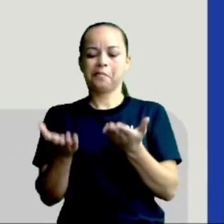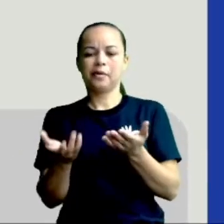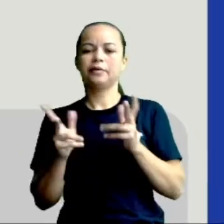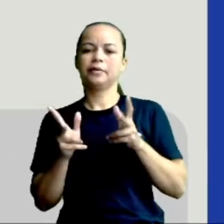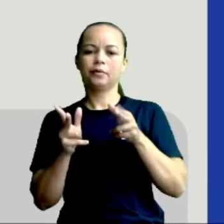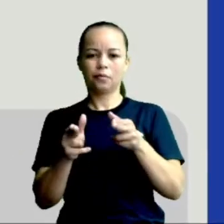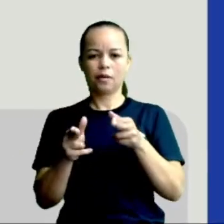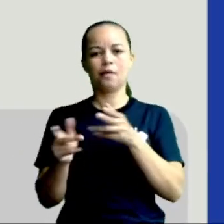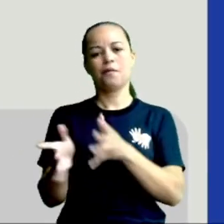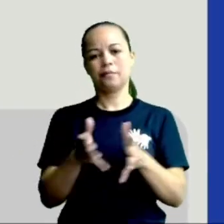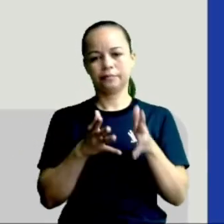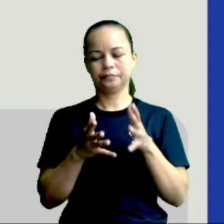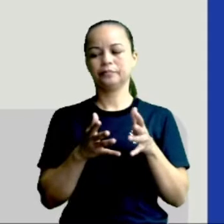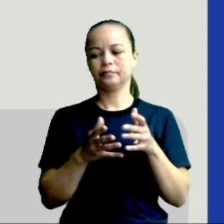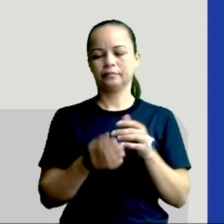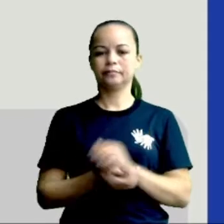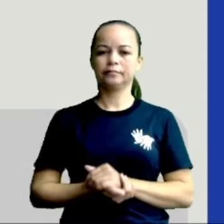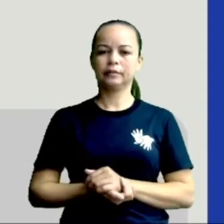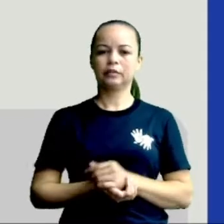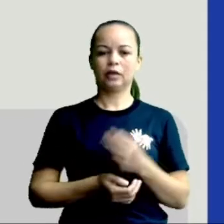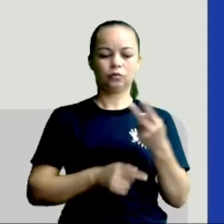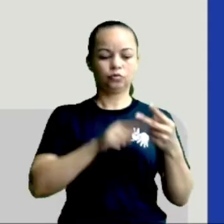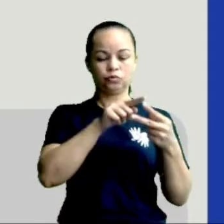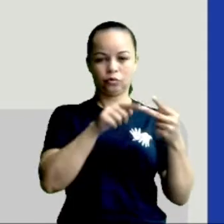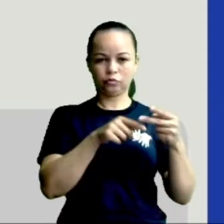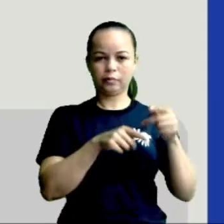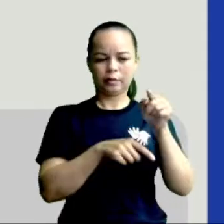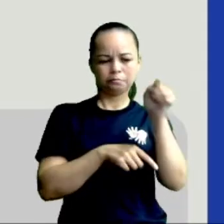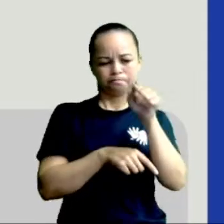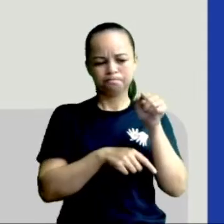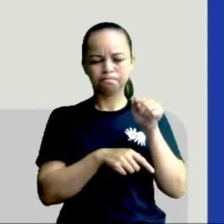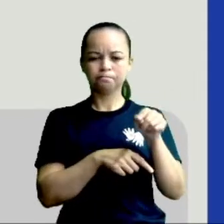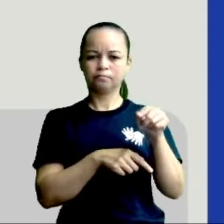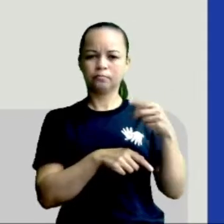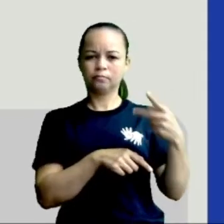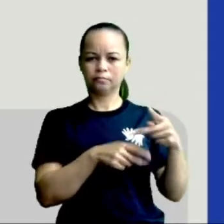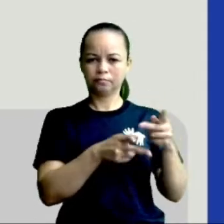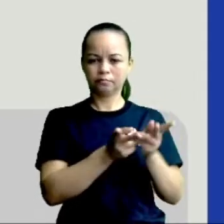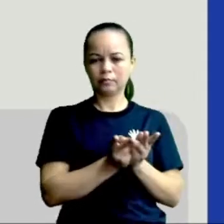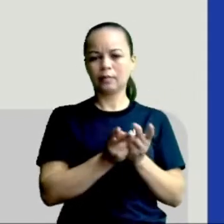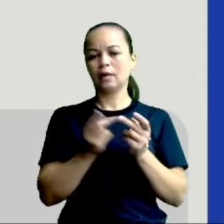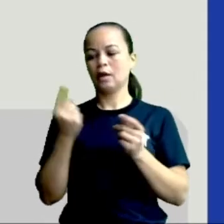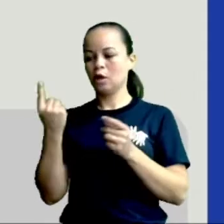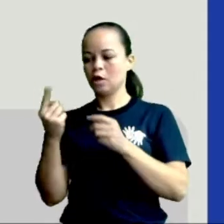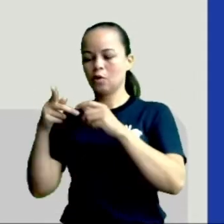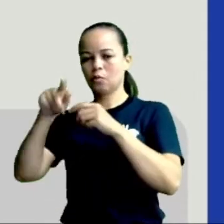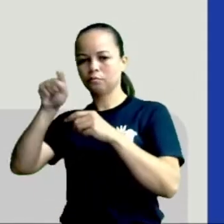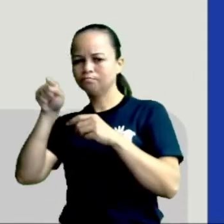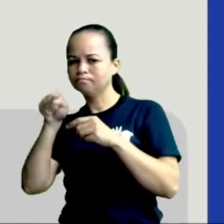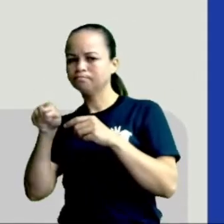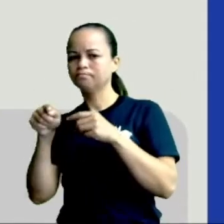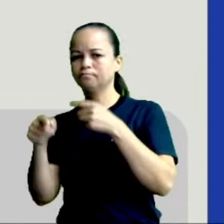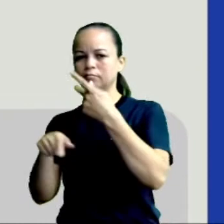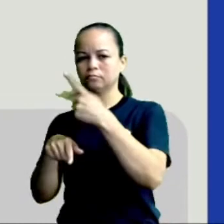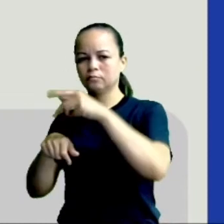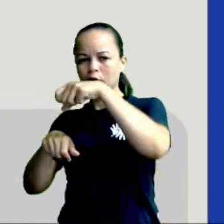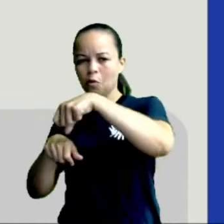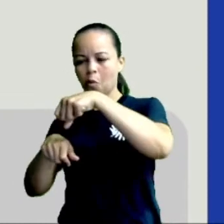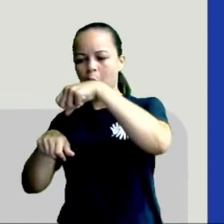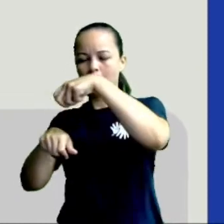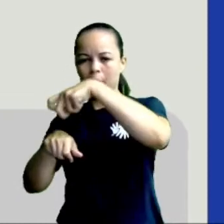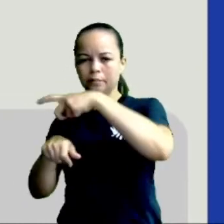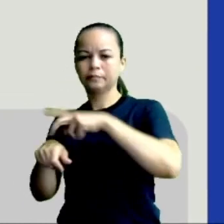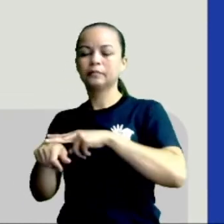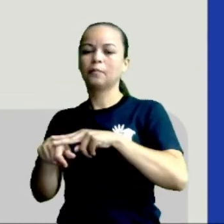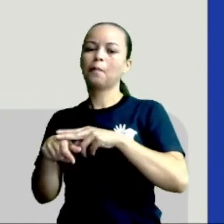pesos verde de um lado e um peso verde do outro mas a gente pode chegar à conclusão que o pacote ver ele né